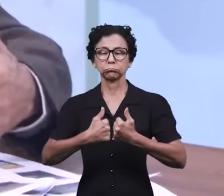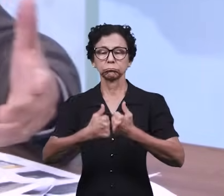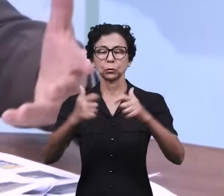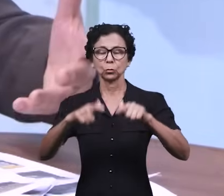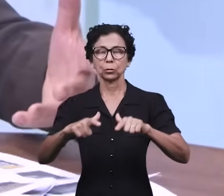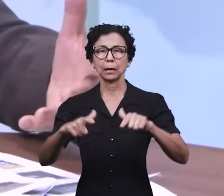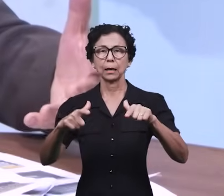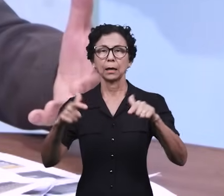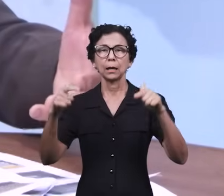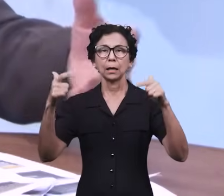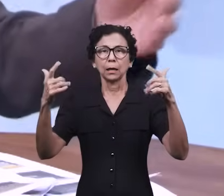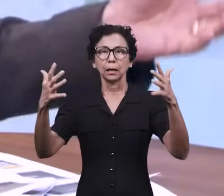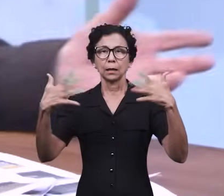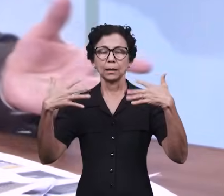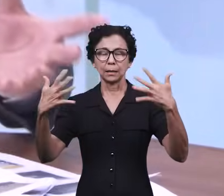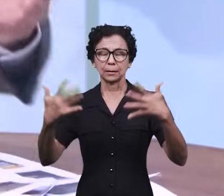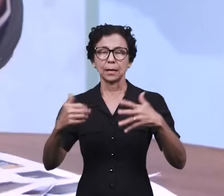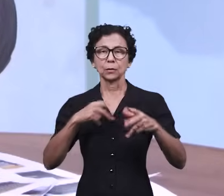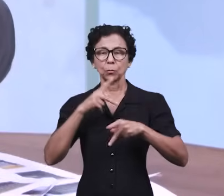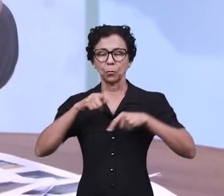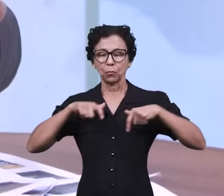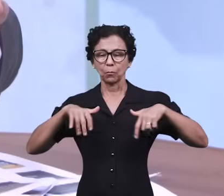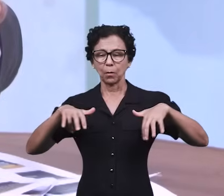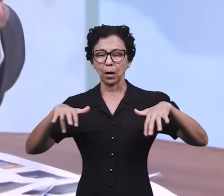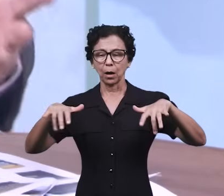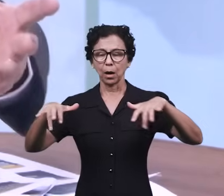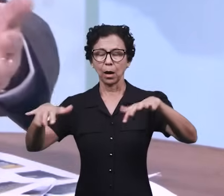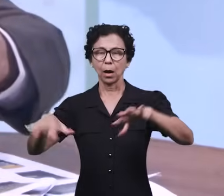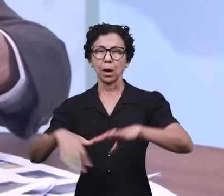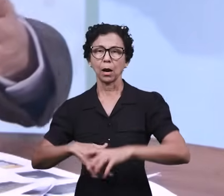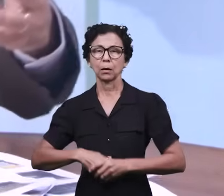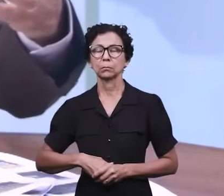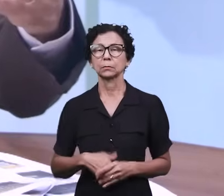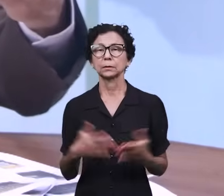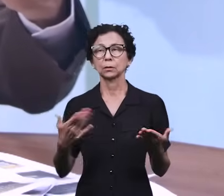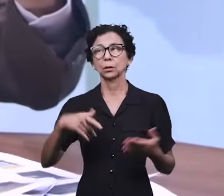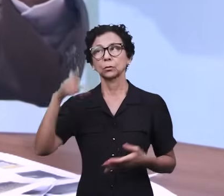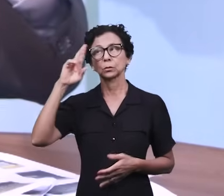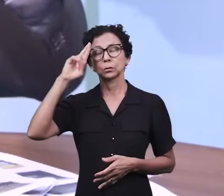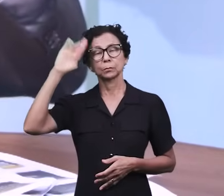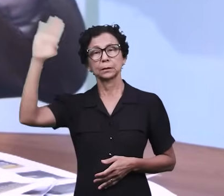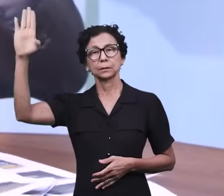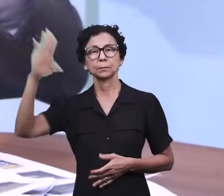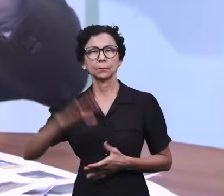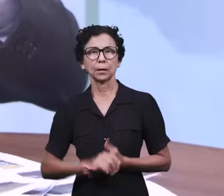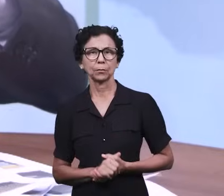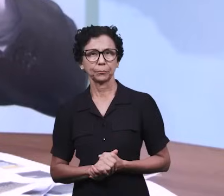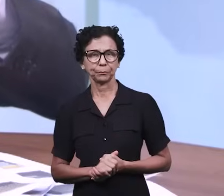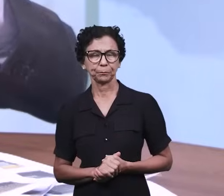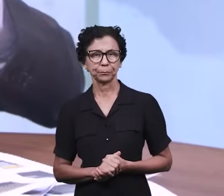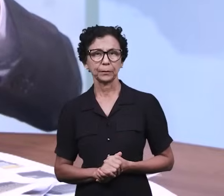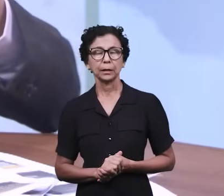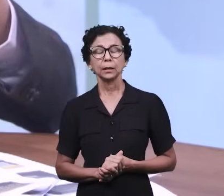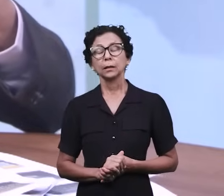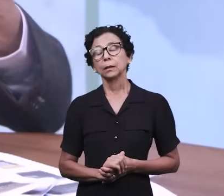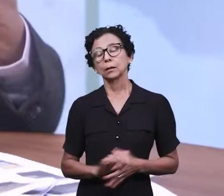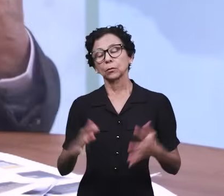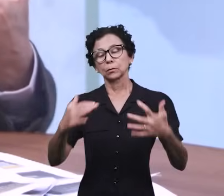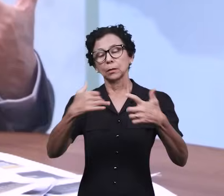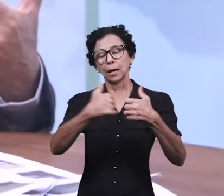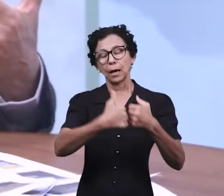centro, não era o Senhor. E quando Davi leva a arca para Jerusalém, o Senhor voltou a ser o centro da